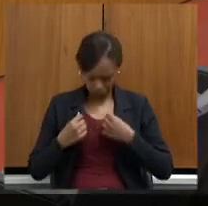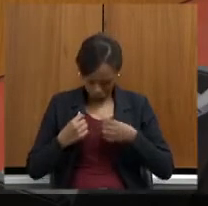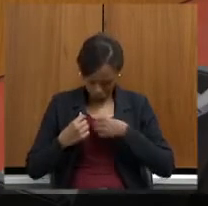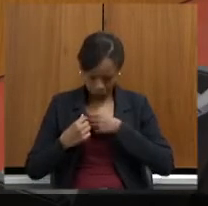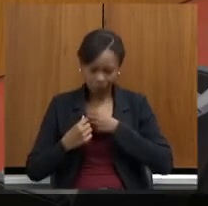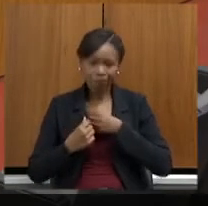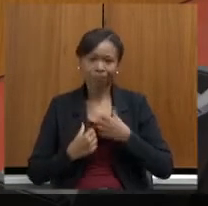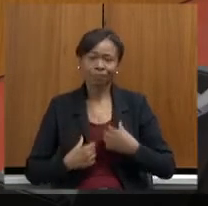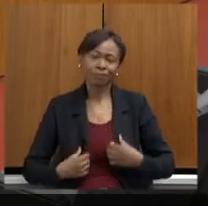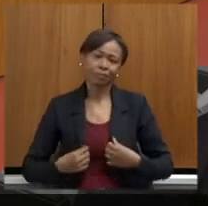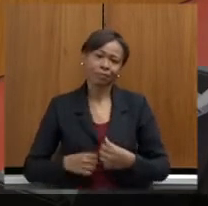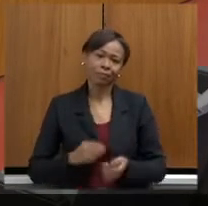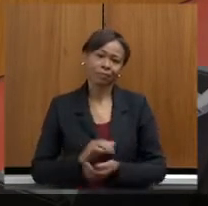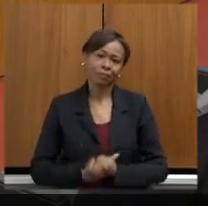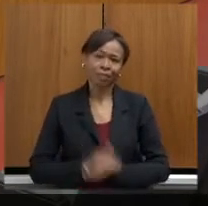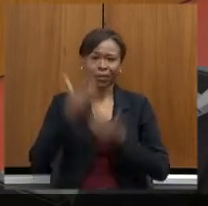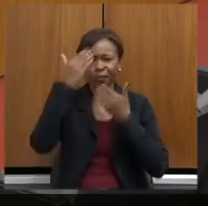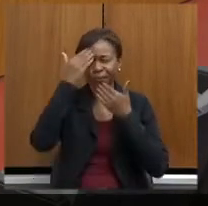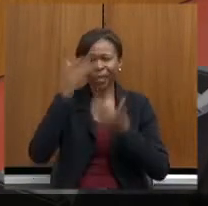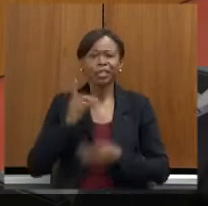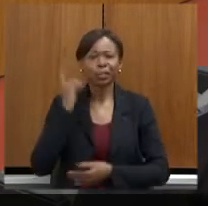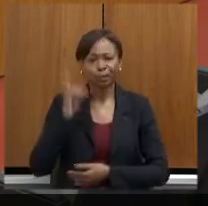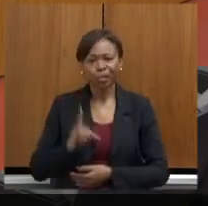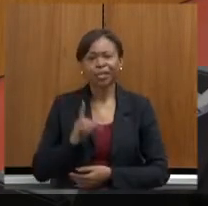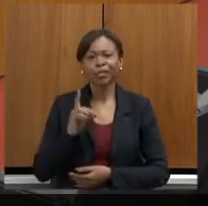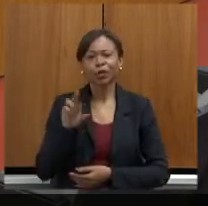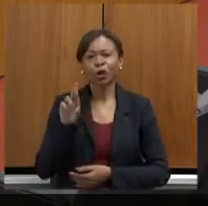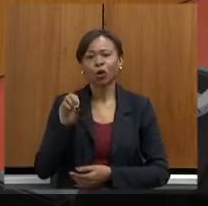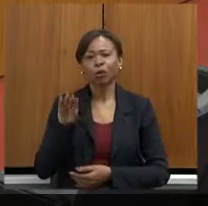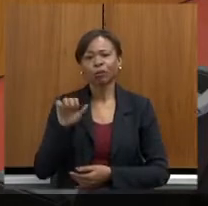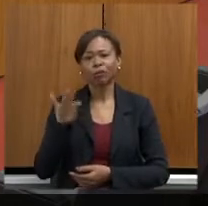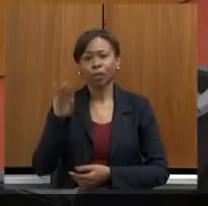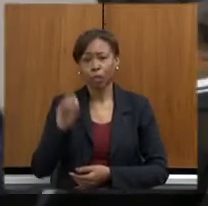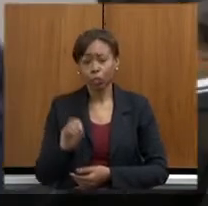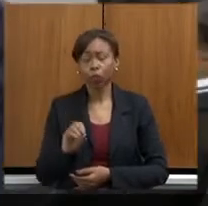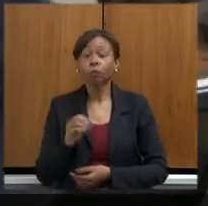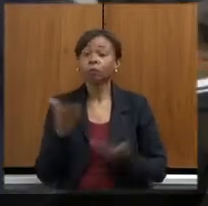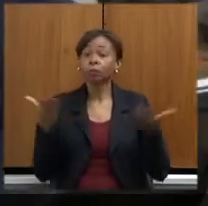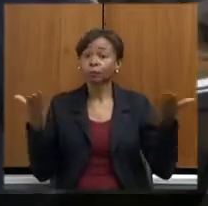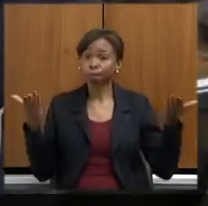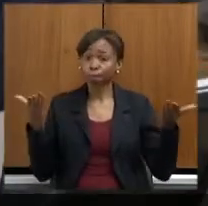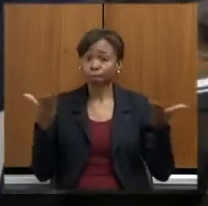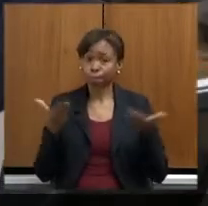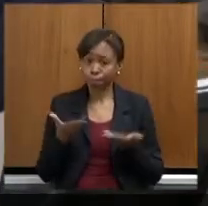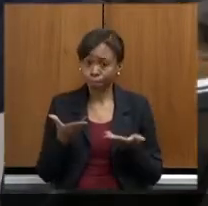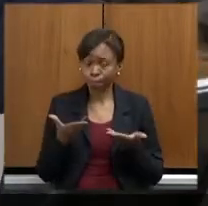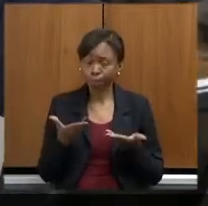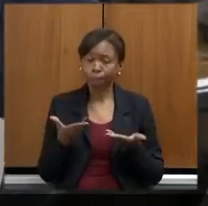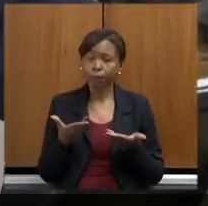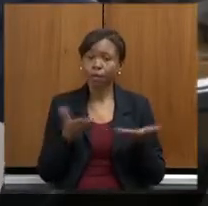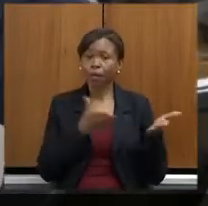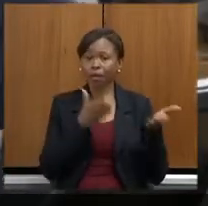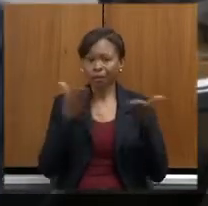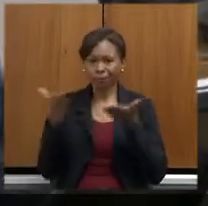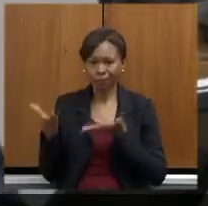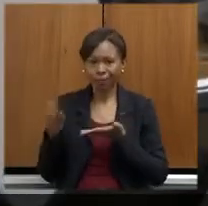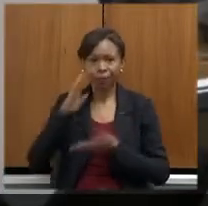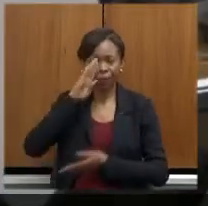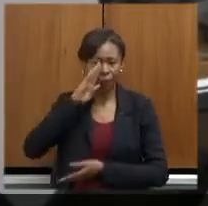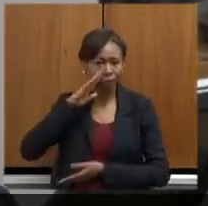e agradeço Deputado Roberto secretário agora o passo a palavra a deputada